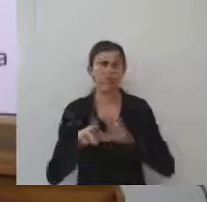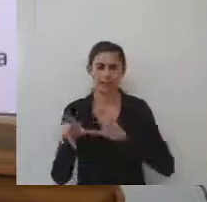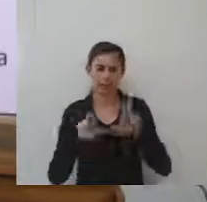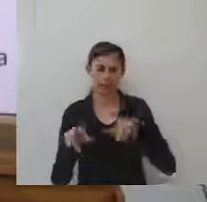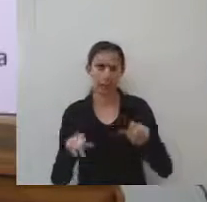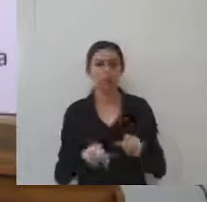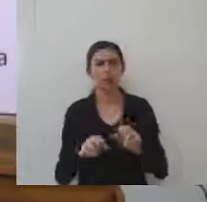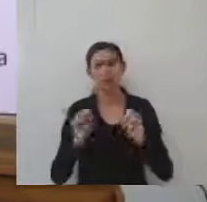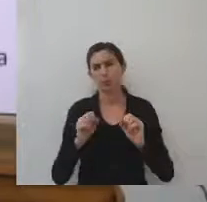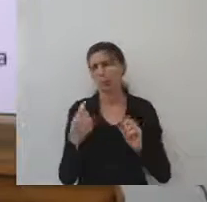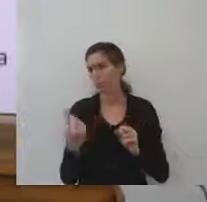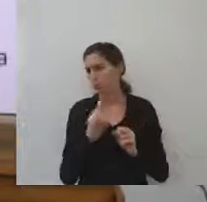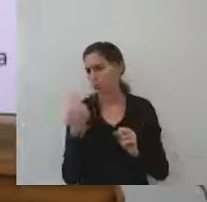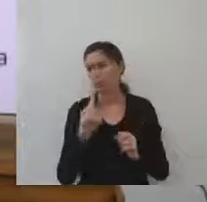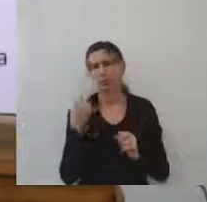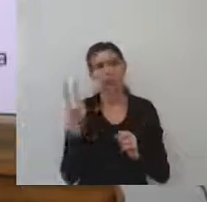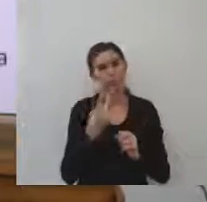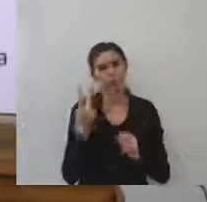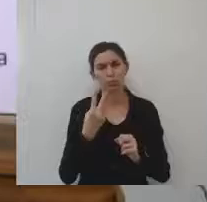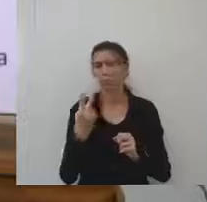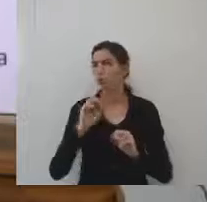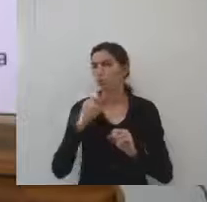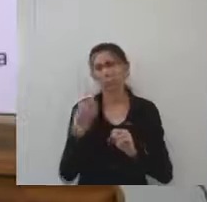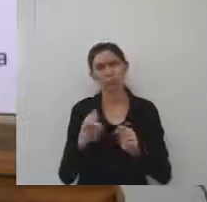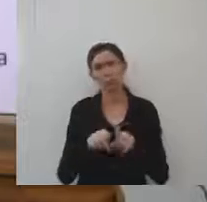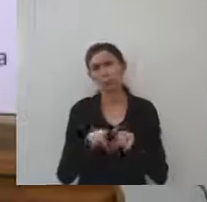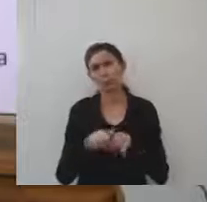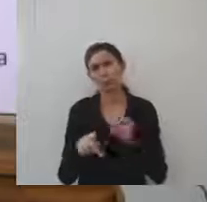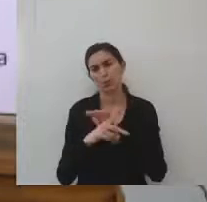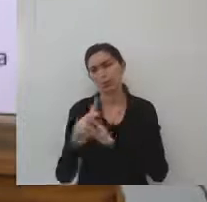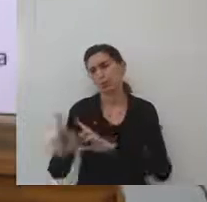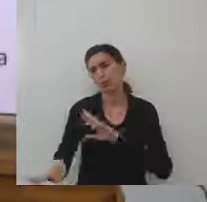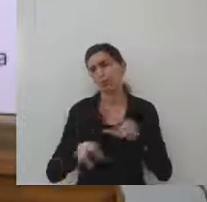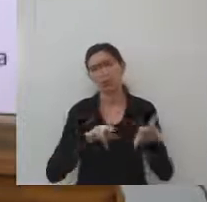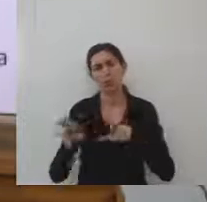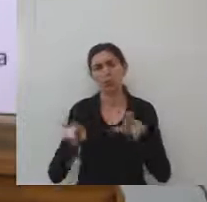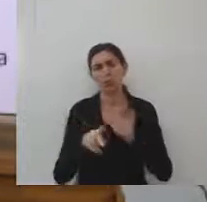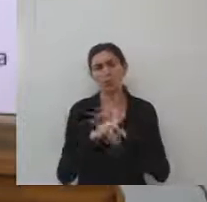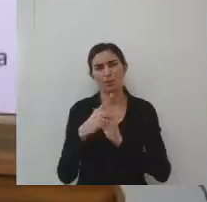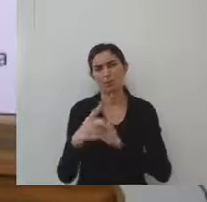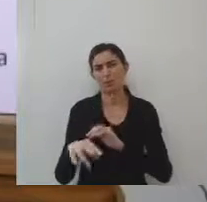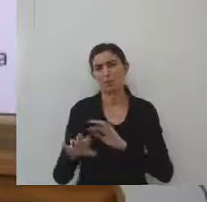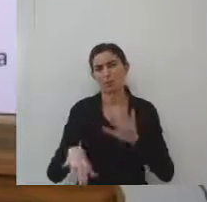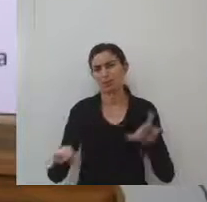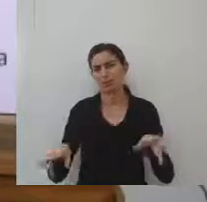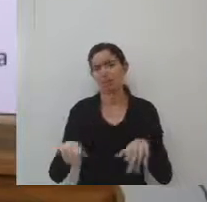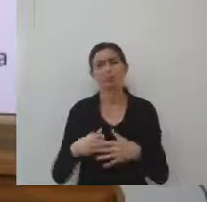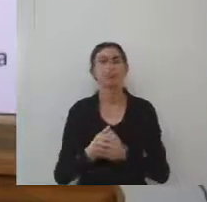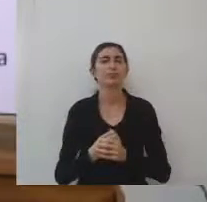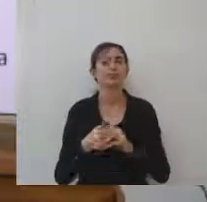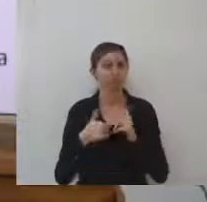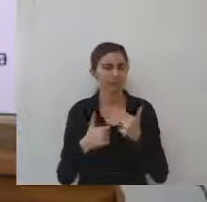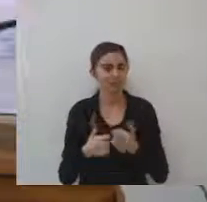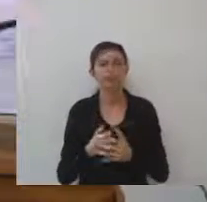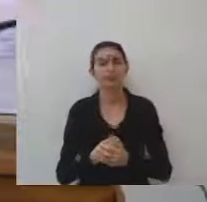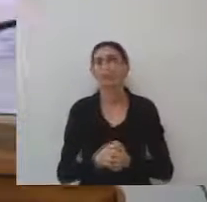eu falei, pode ser individual, em dupla ou também nos próprios, variando os próprios estilos, tá